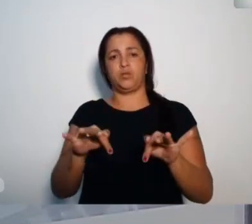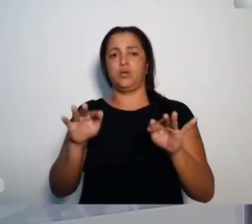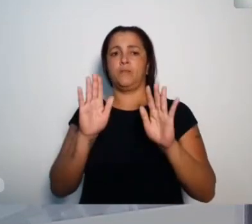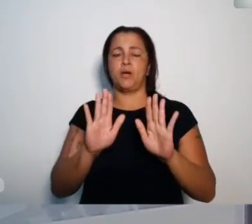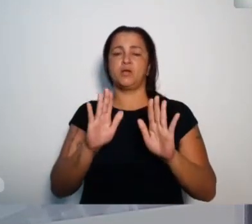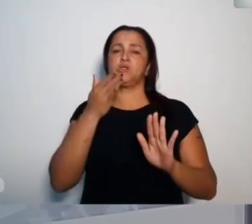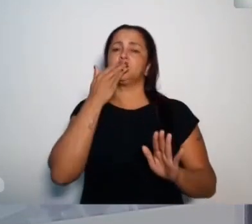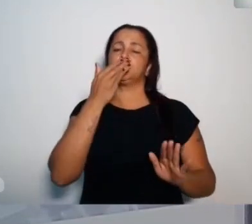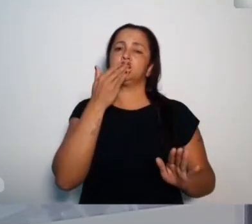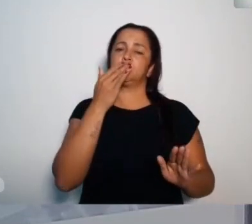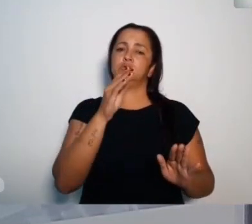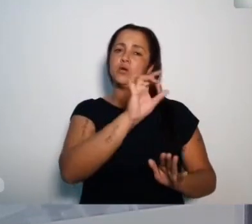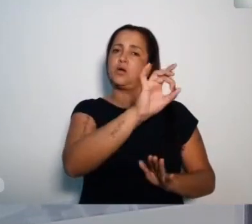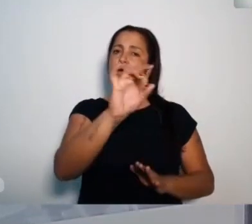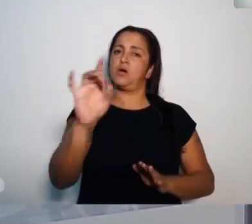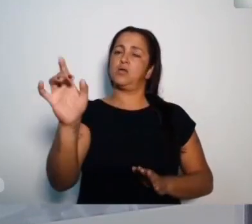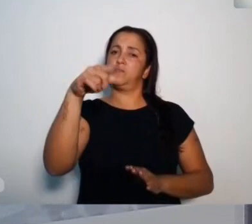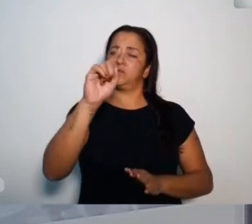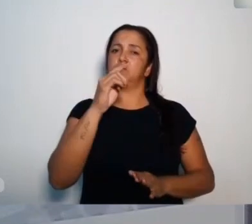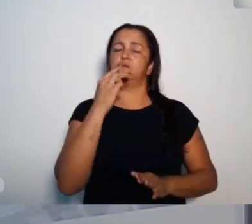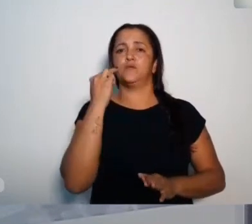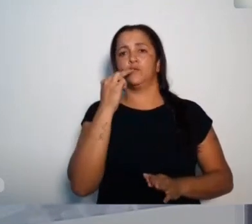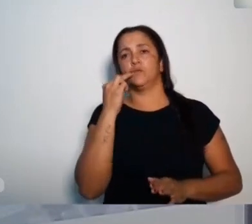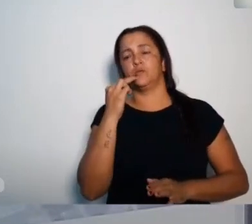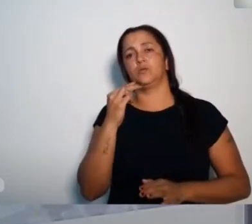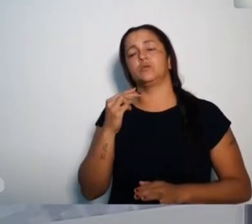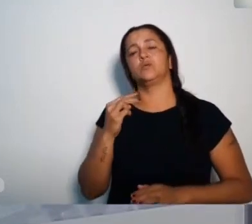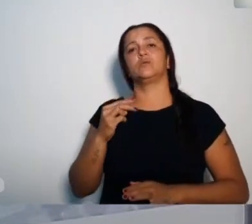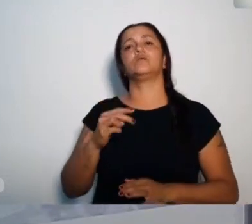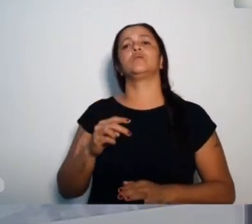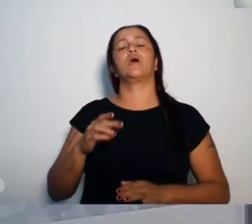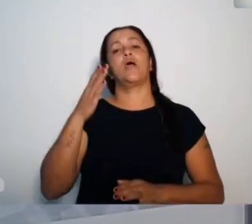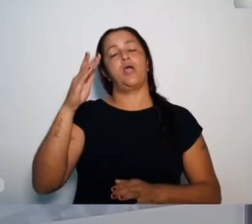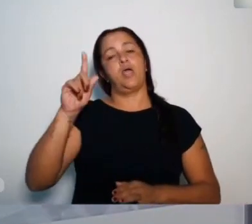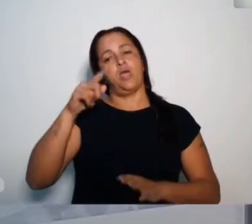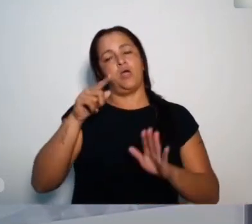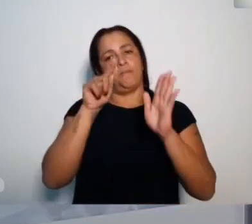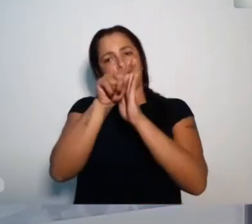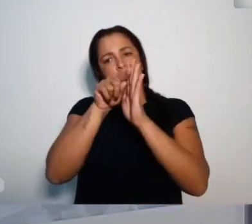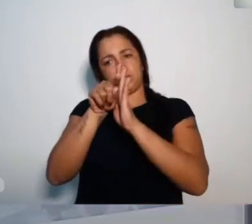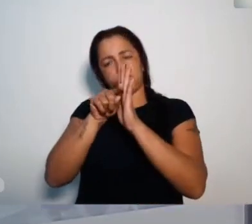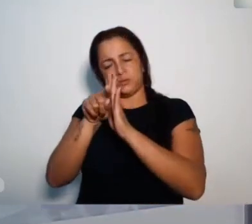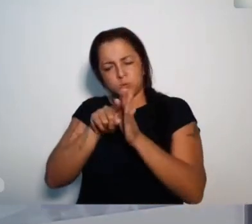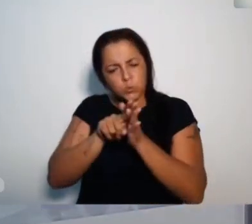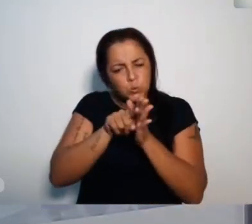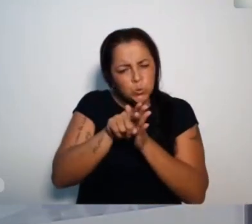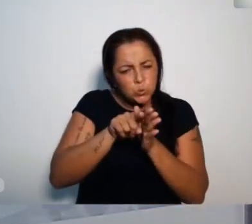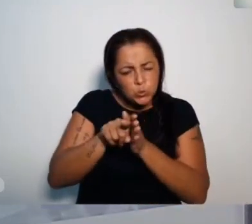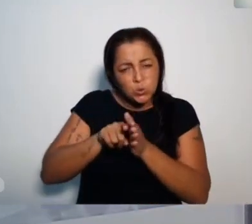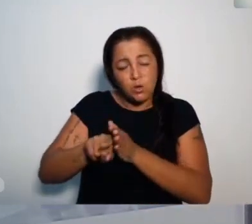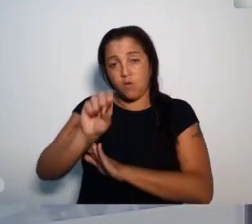de cada um dos senhores vereadores. Foi feita uma pesquisa pelo Acontece,